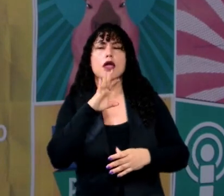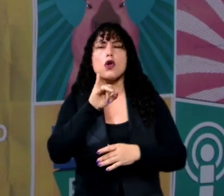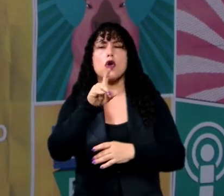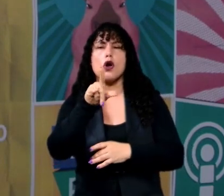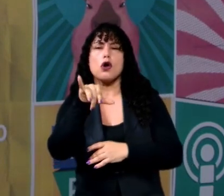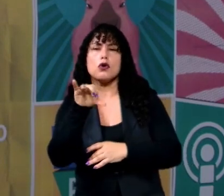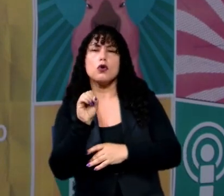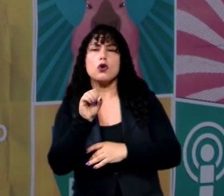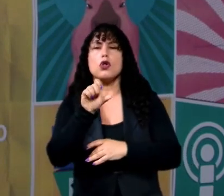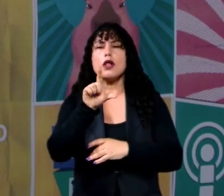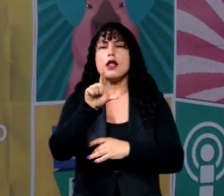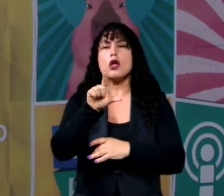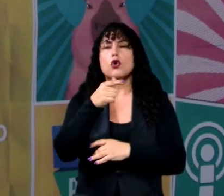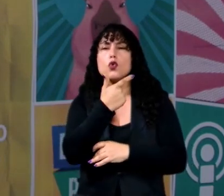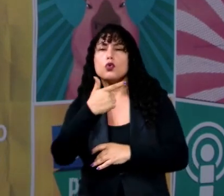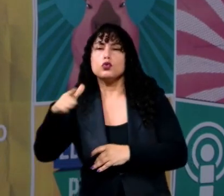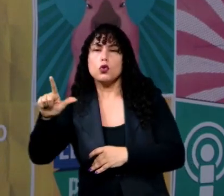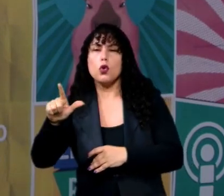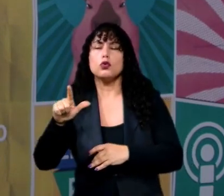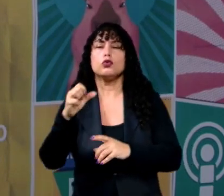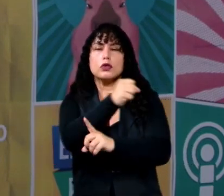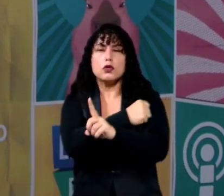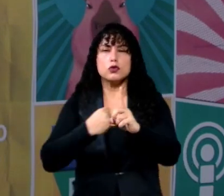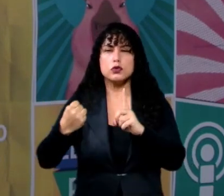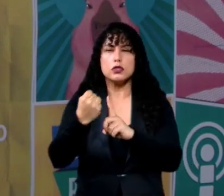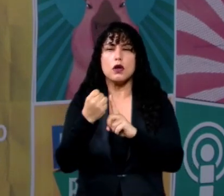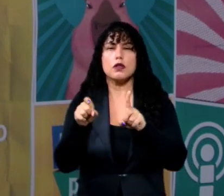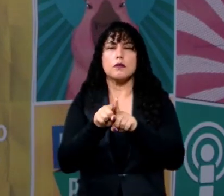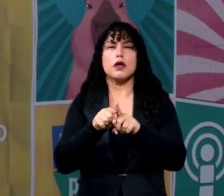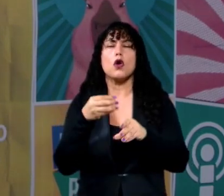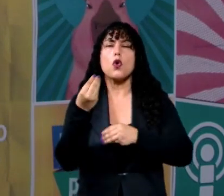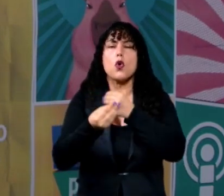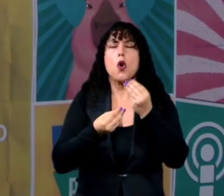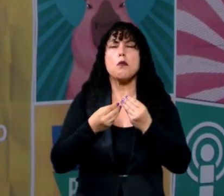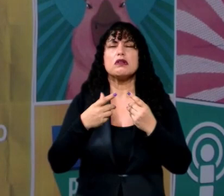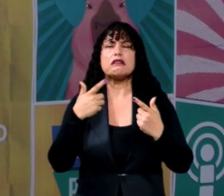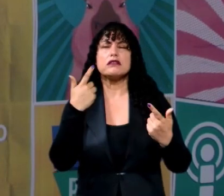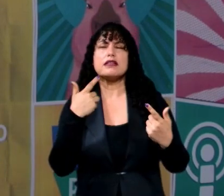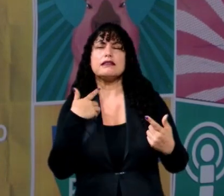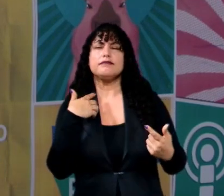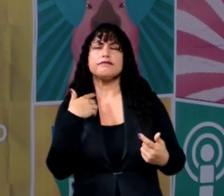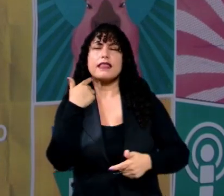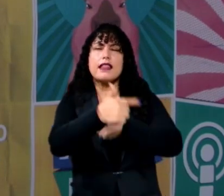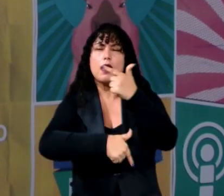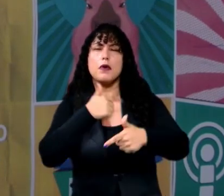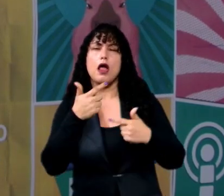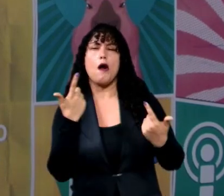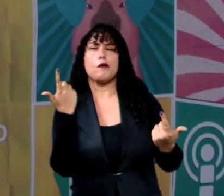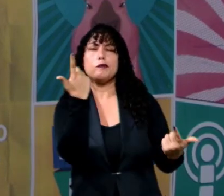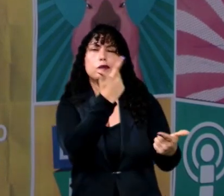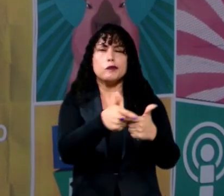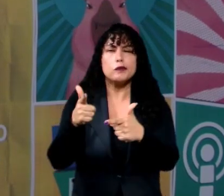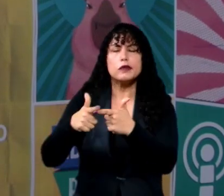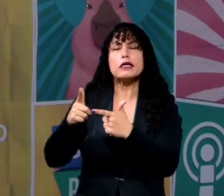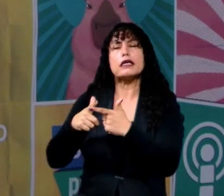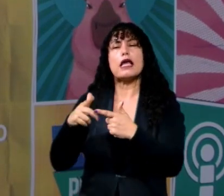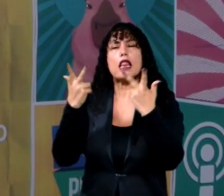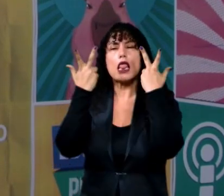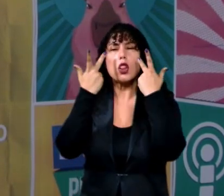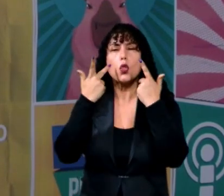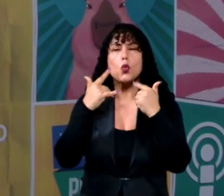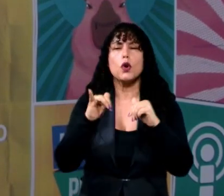eco-casa-logia social, né? Como lidar com conflito que é natural, que é inevitável,